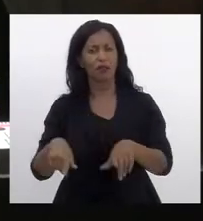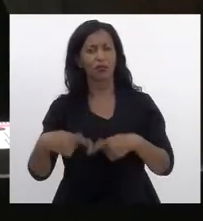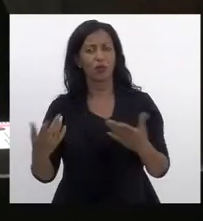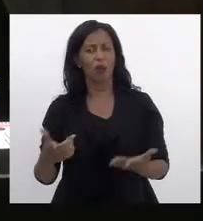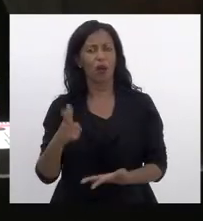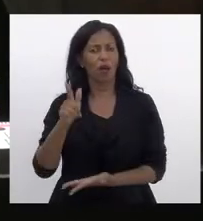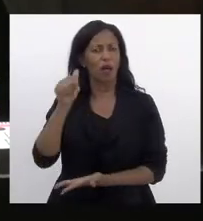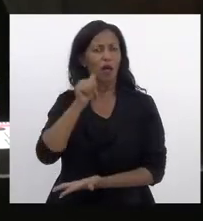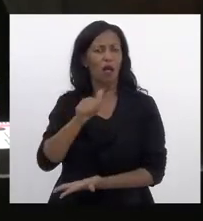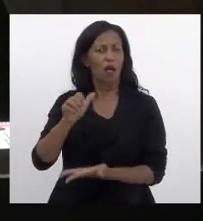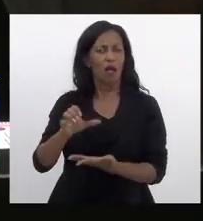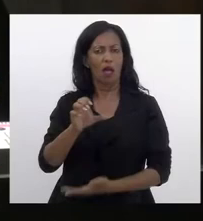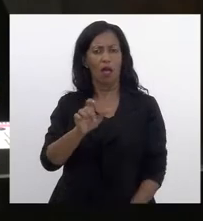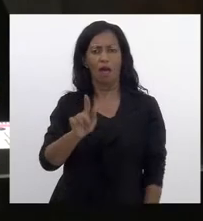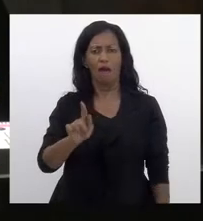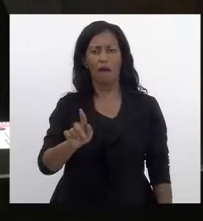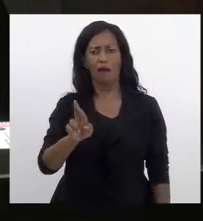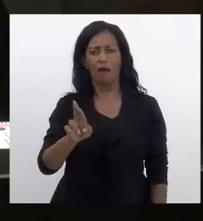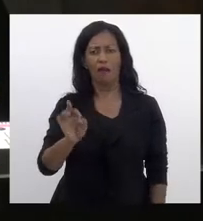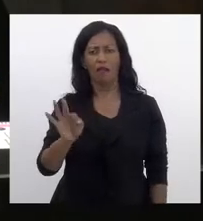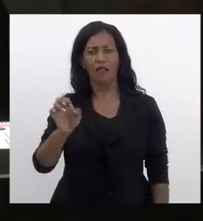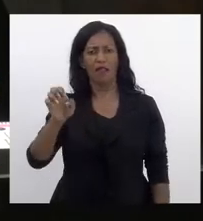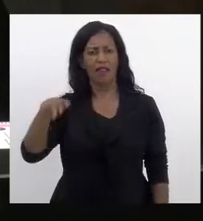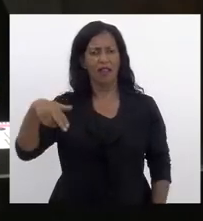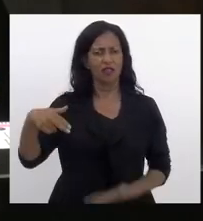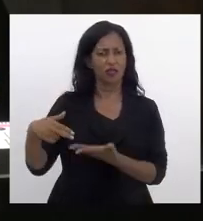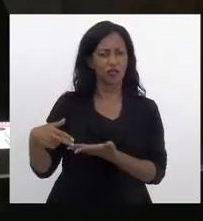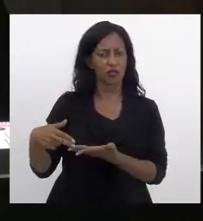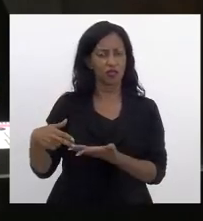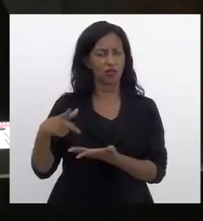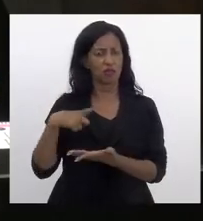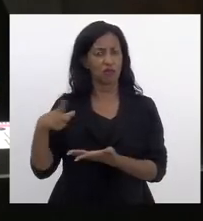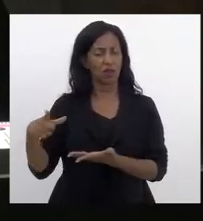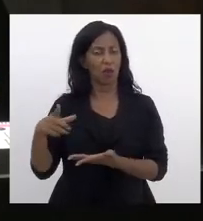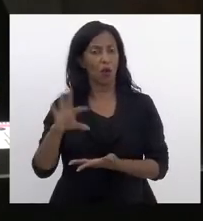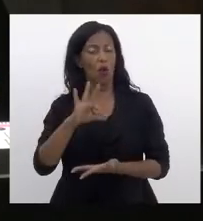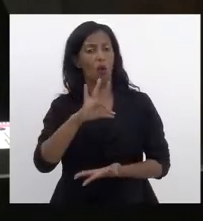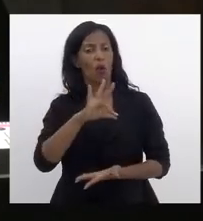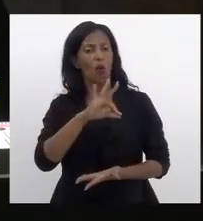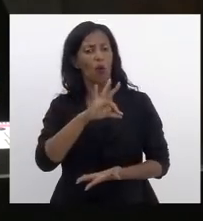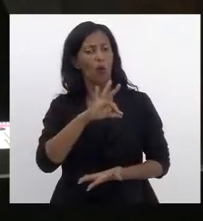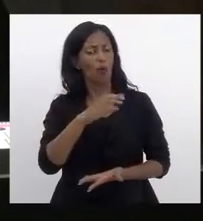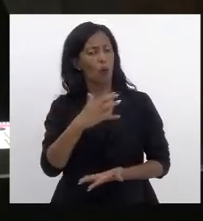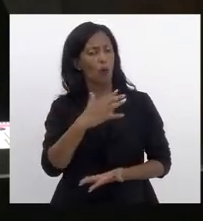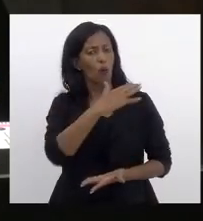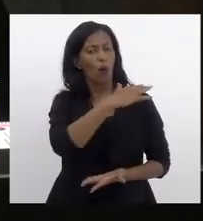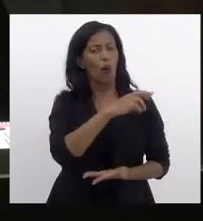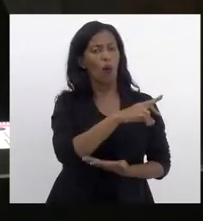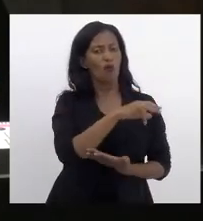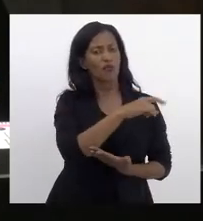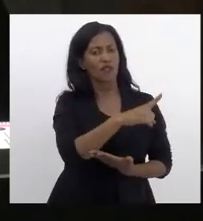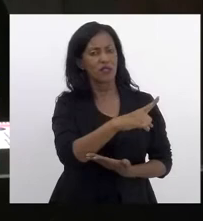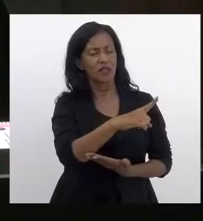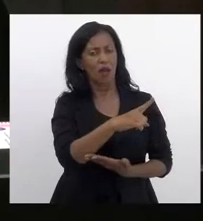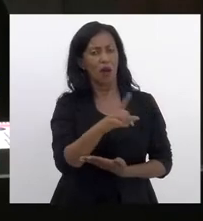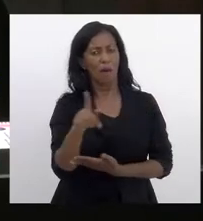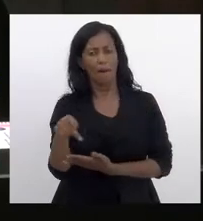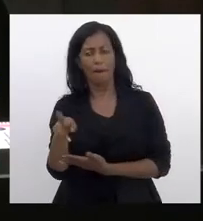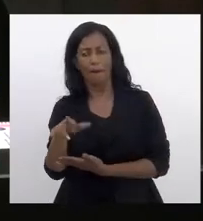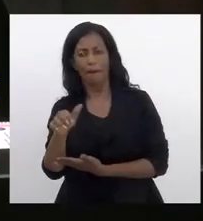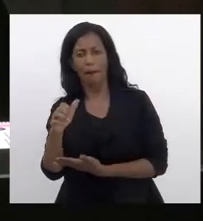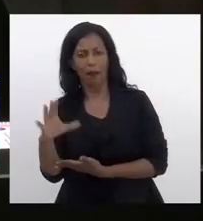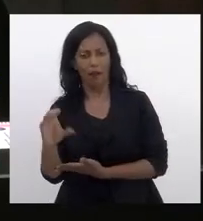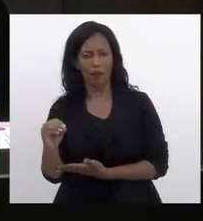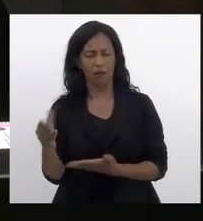Gretchen com a disparidade tão grande para o oficial e para o praça. Quero dizer